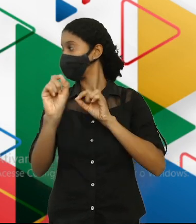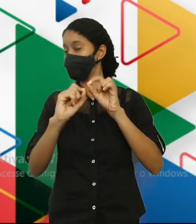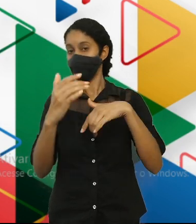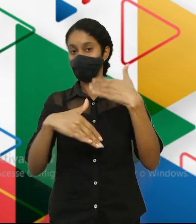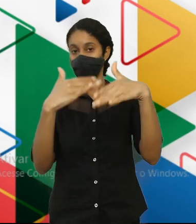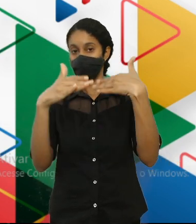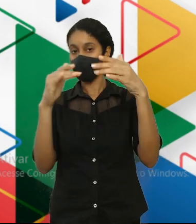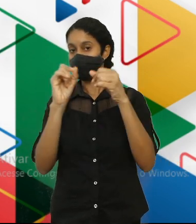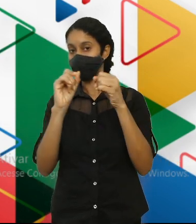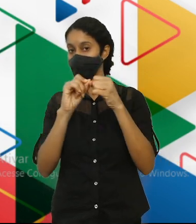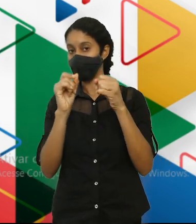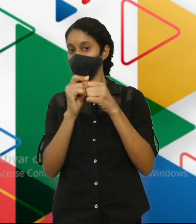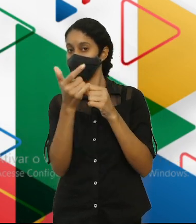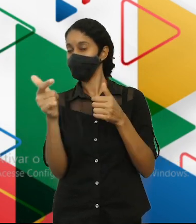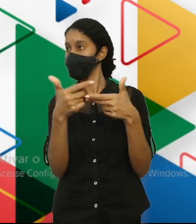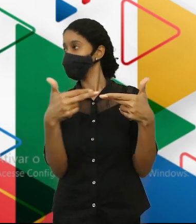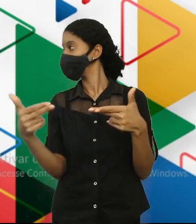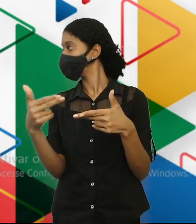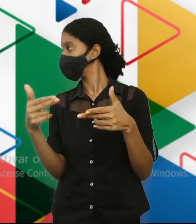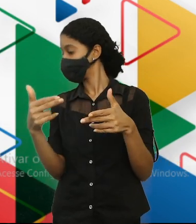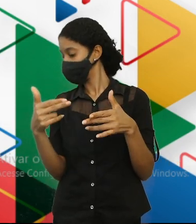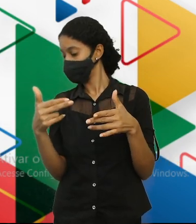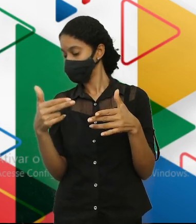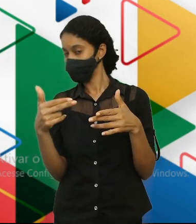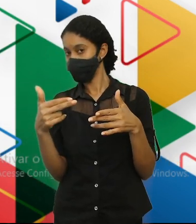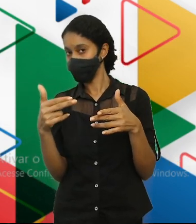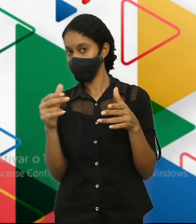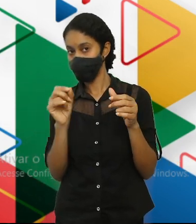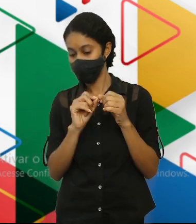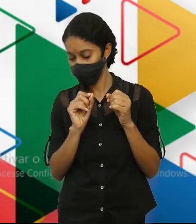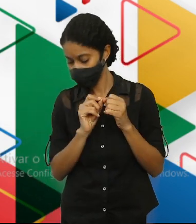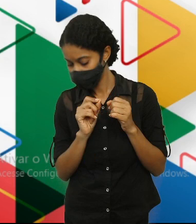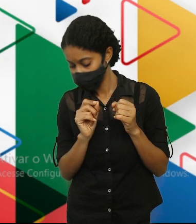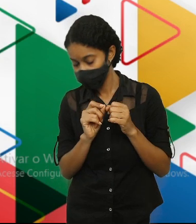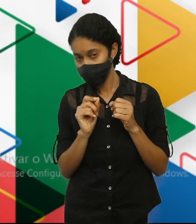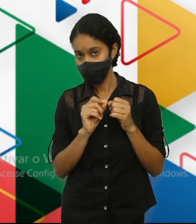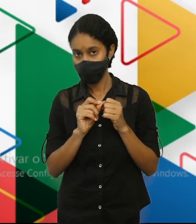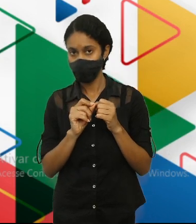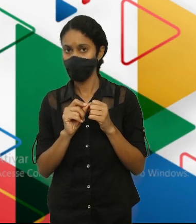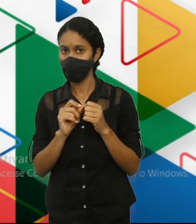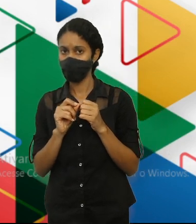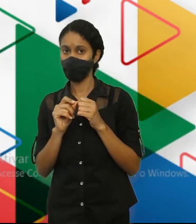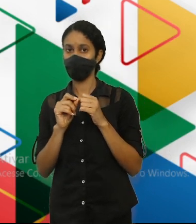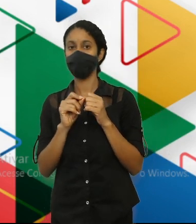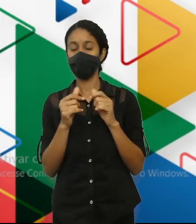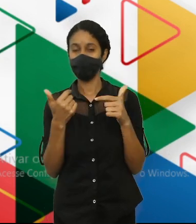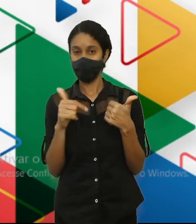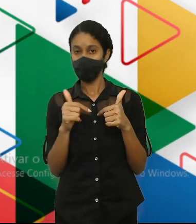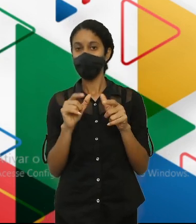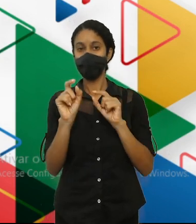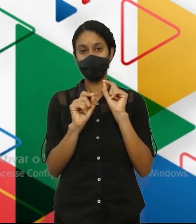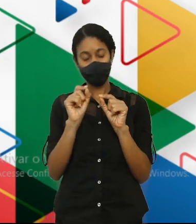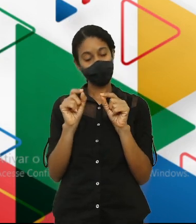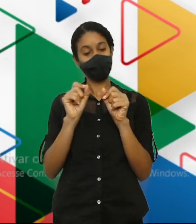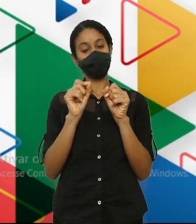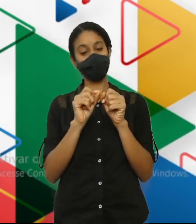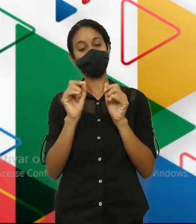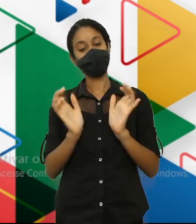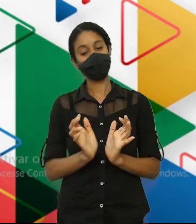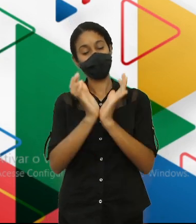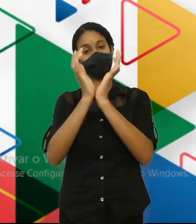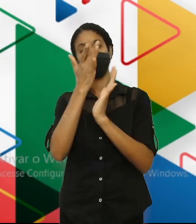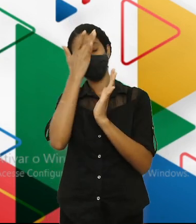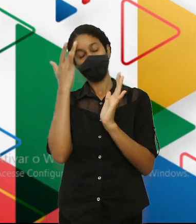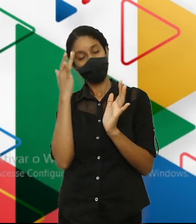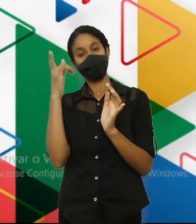outras etapas da produção, além de monitorar o tempo gasto para a realização de tarefas e premiação àqueles